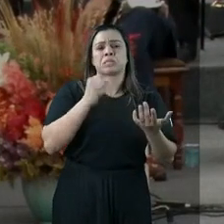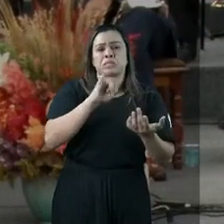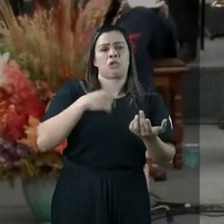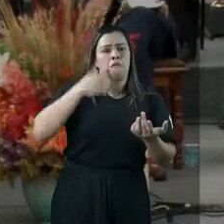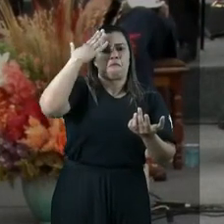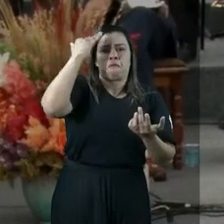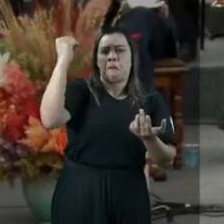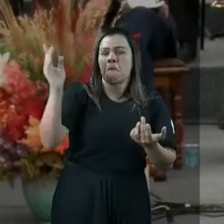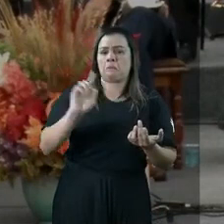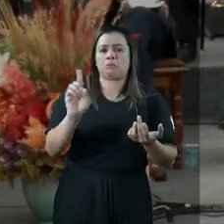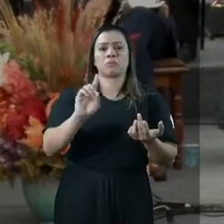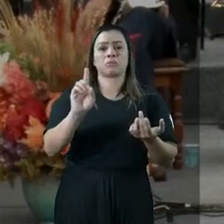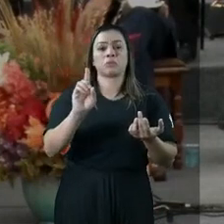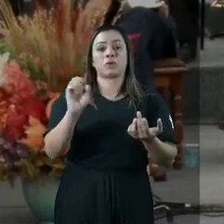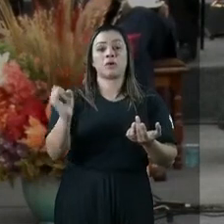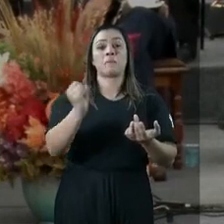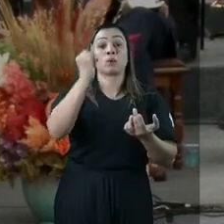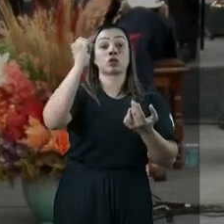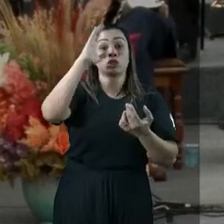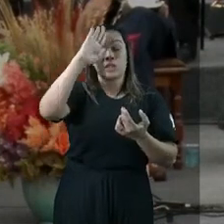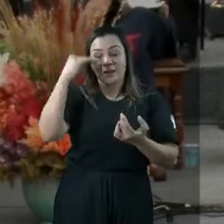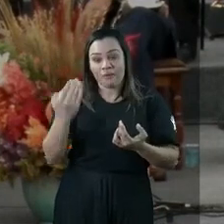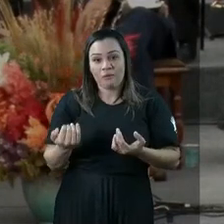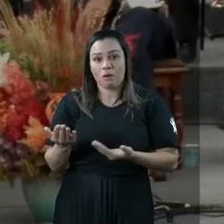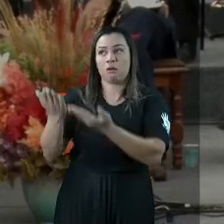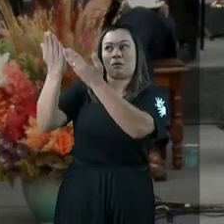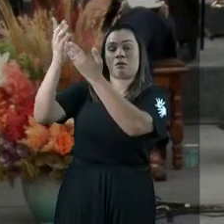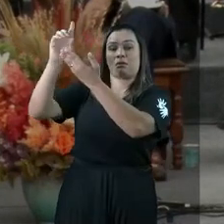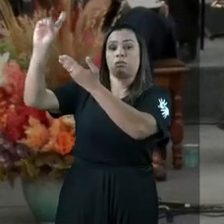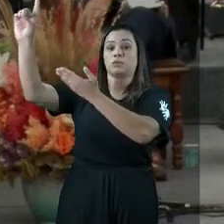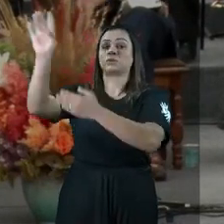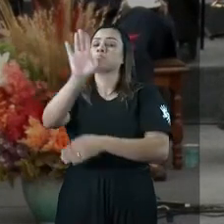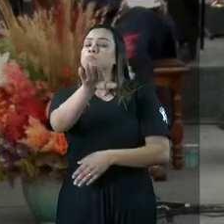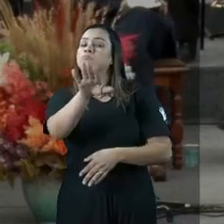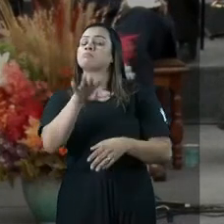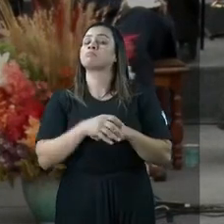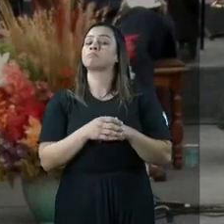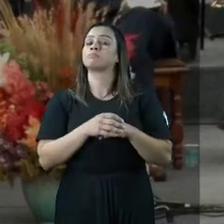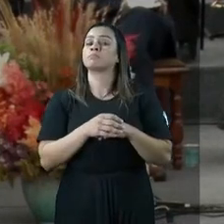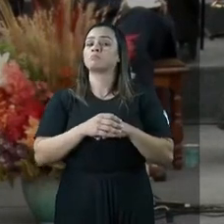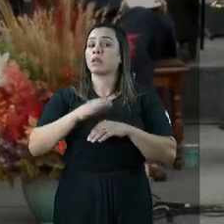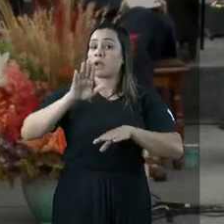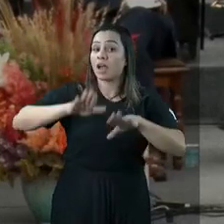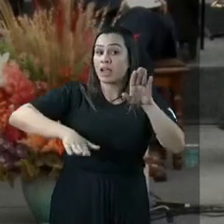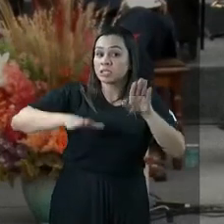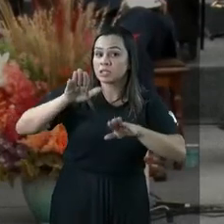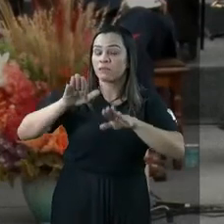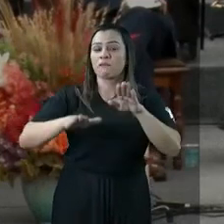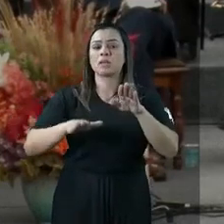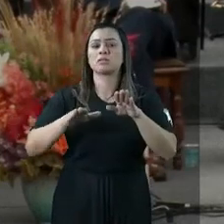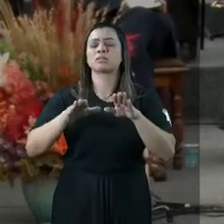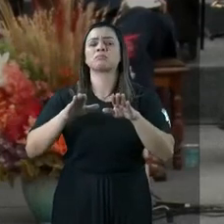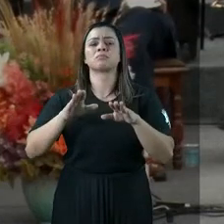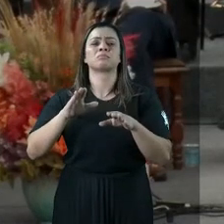e sabe de onde Deus lhe tirou. Segura, porque eu vou começar a repartir a mensagem. Muitas vezes a glória de Deus não se